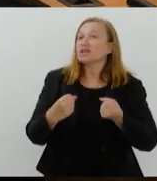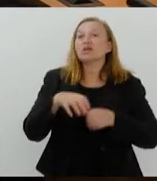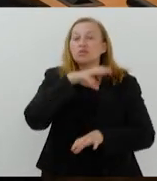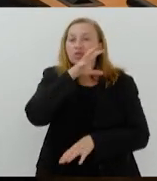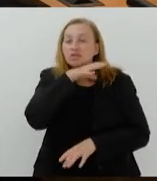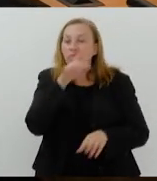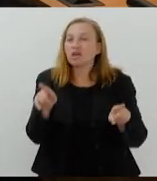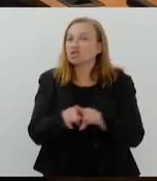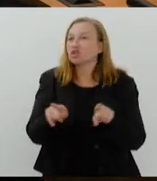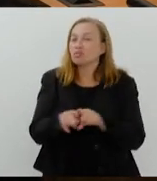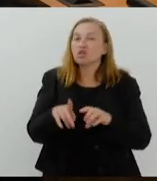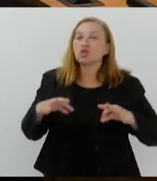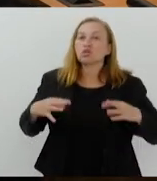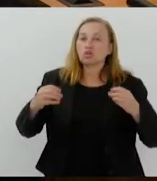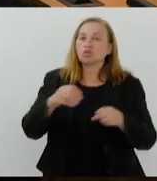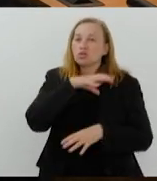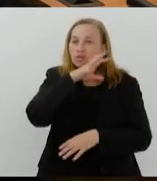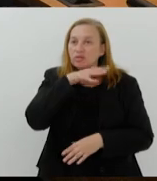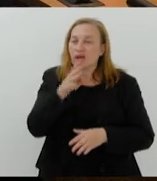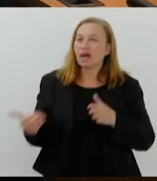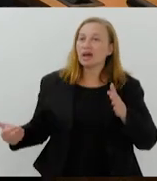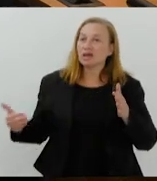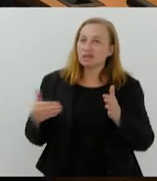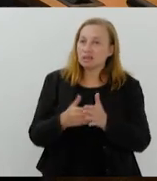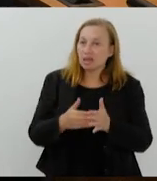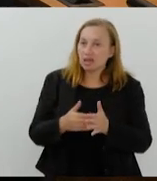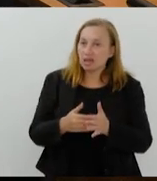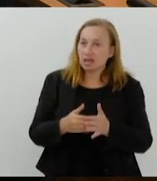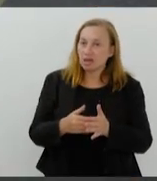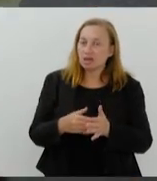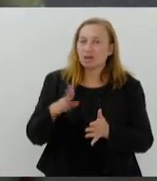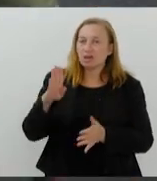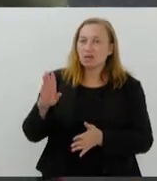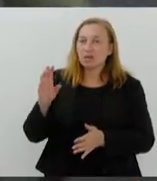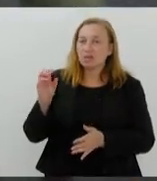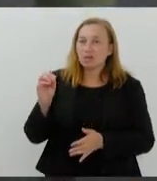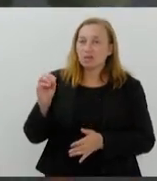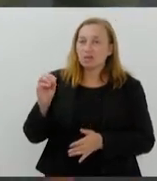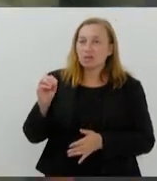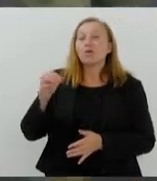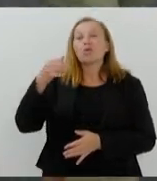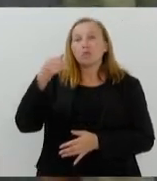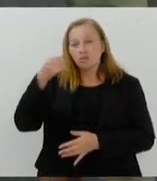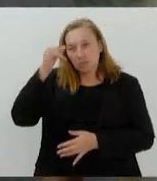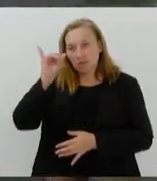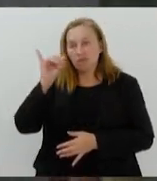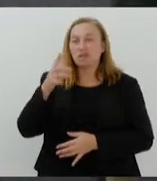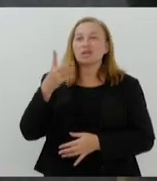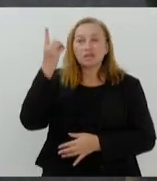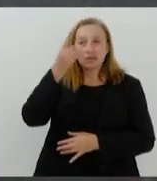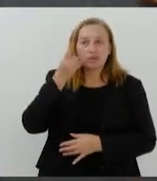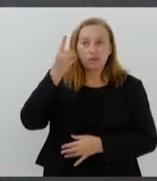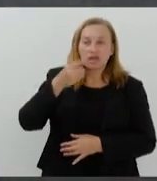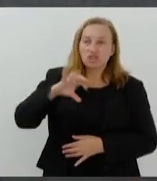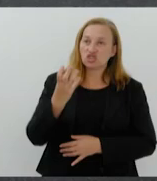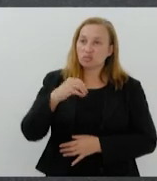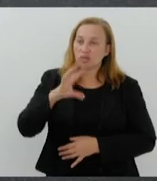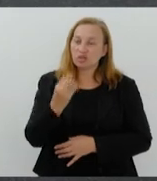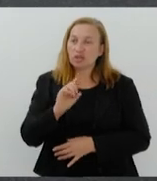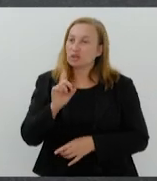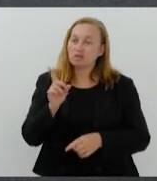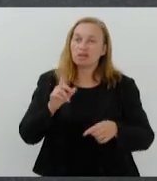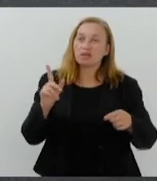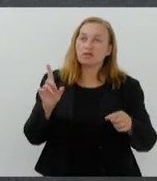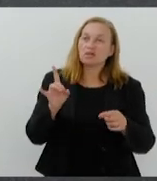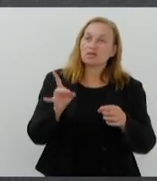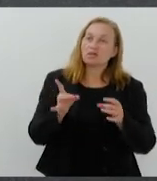animais, todos os animais, até os boizinhos do deputado Chico Machado. Então, ele fique tranquilo que eles não serão